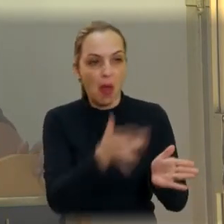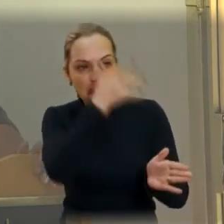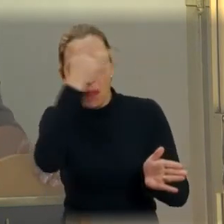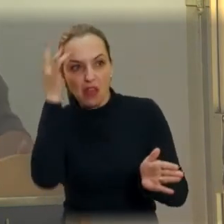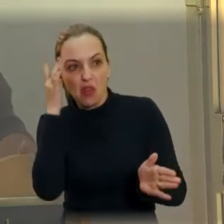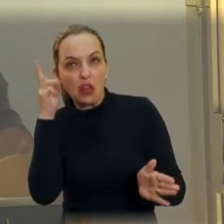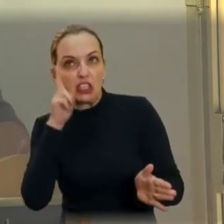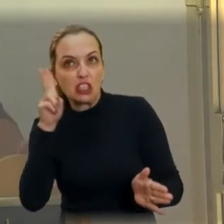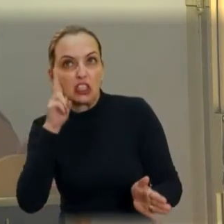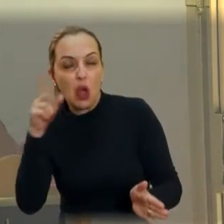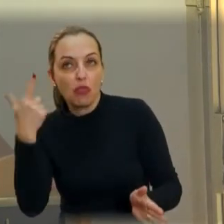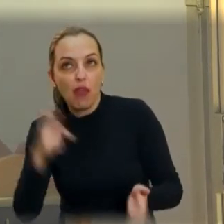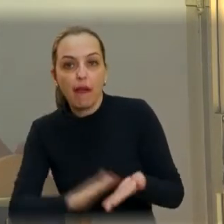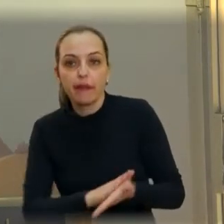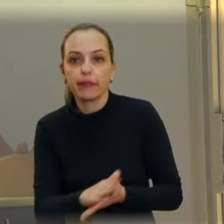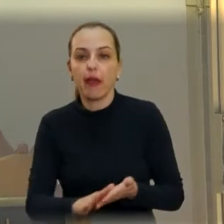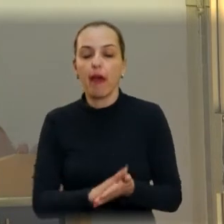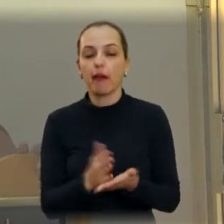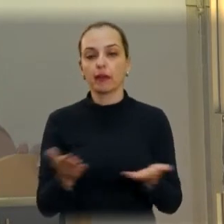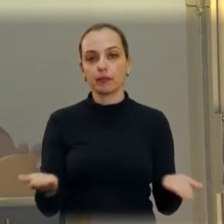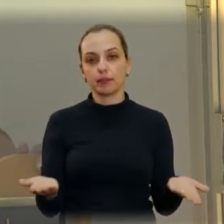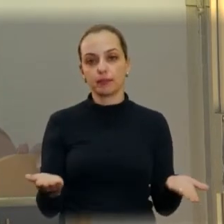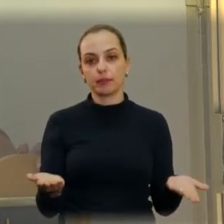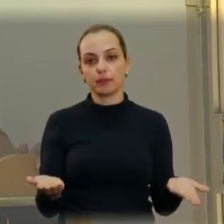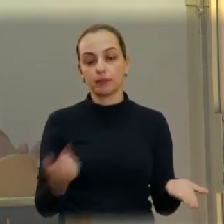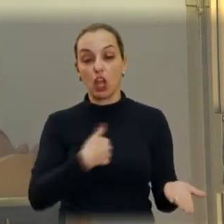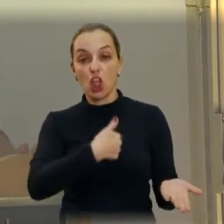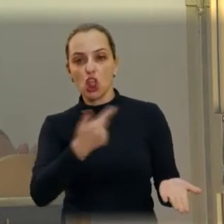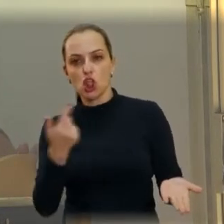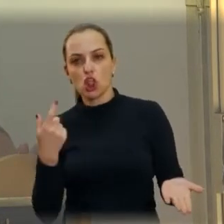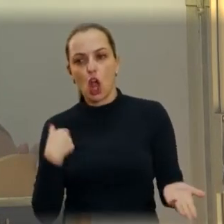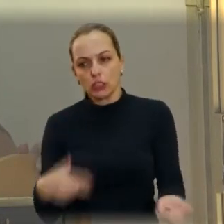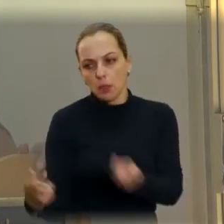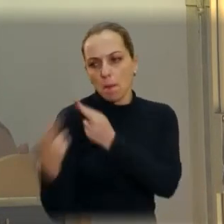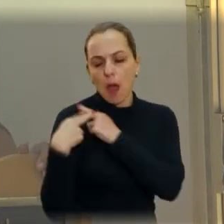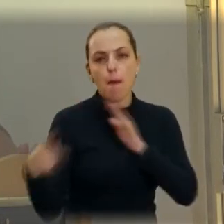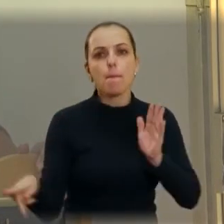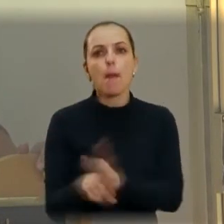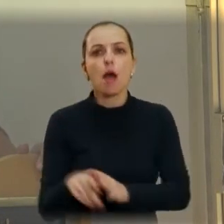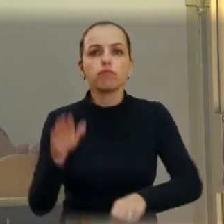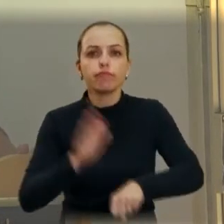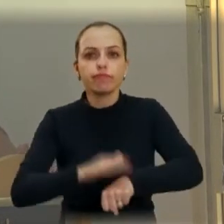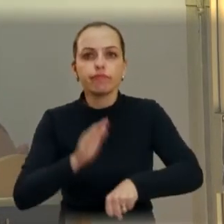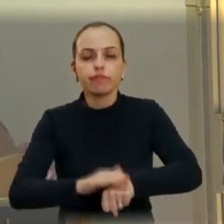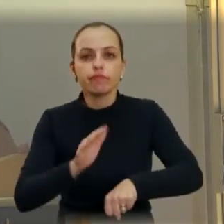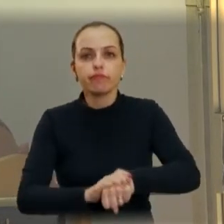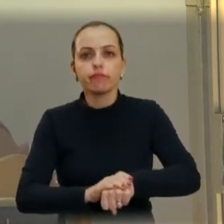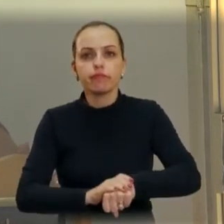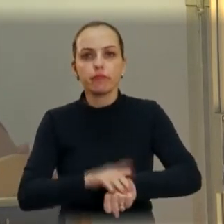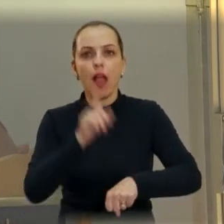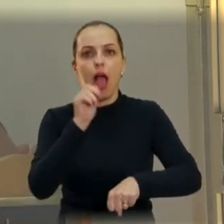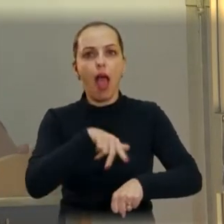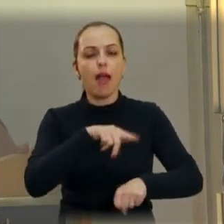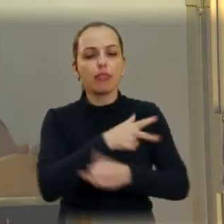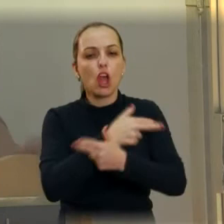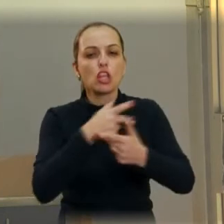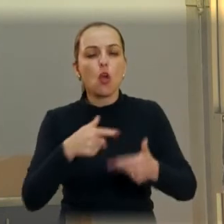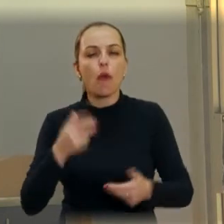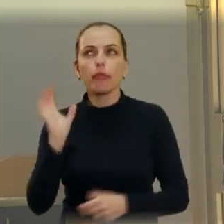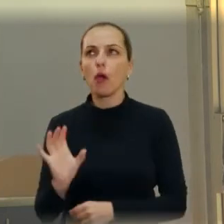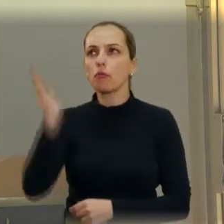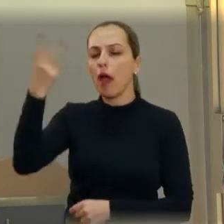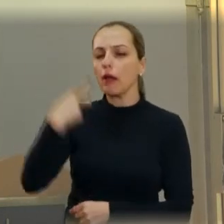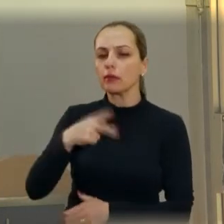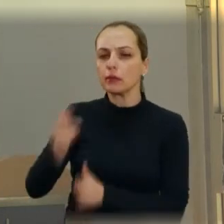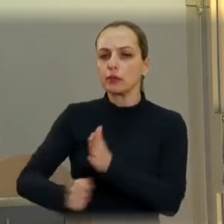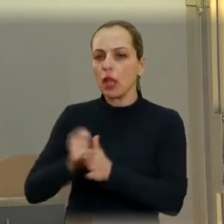história. Então, ou a gente passa para a nossa conta a responsabilidade, sim, de muito do que está acontecendo em Araraquara, não